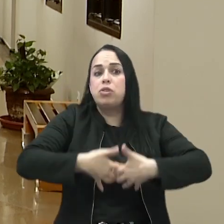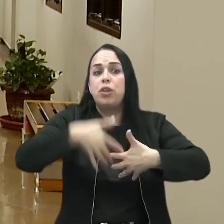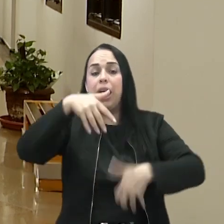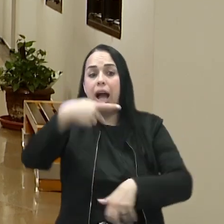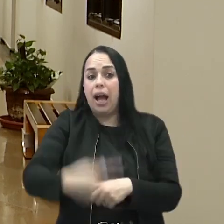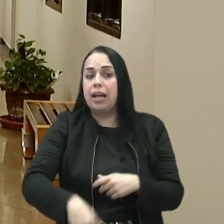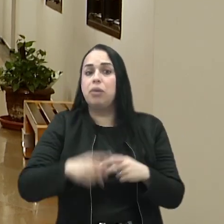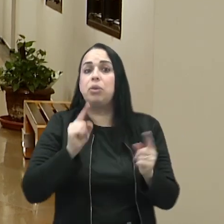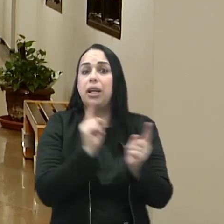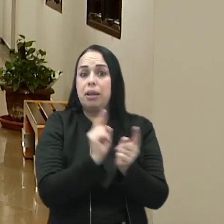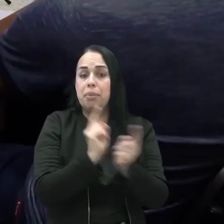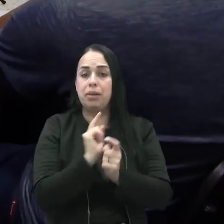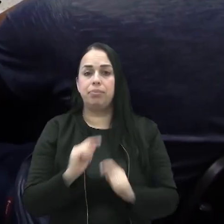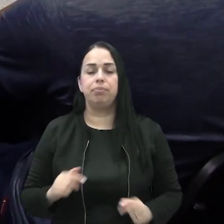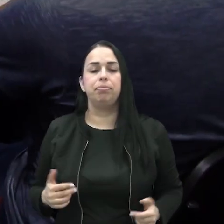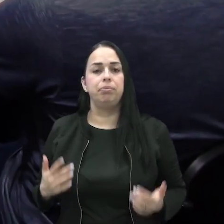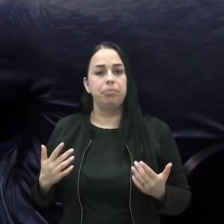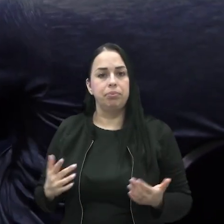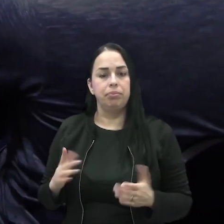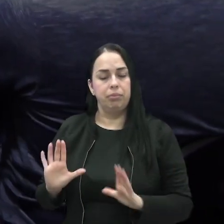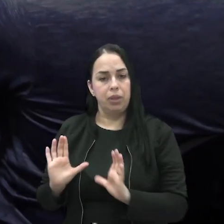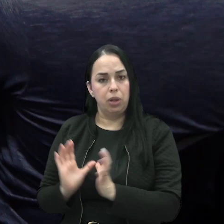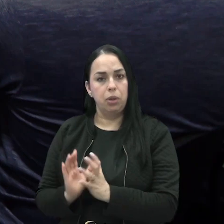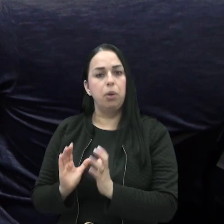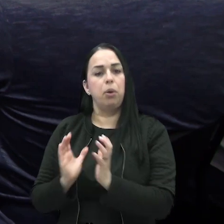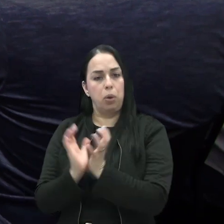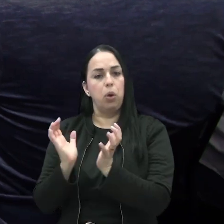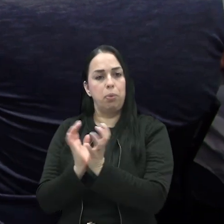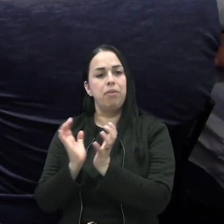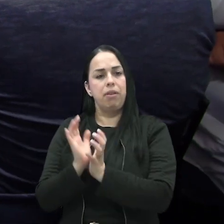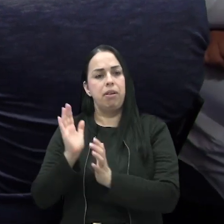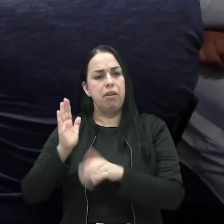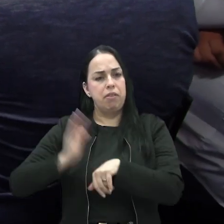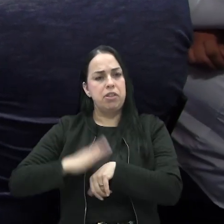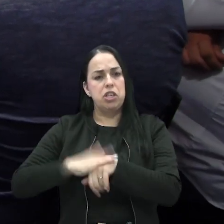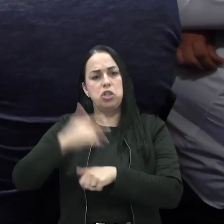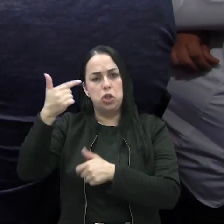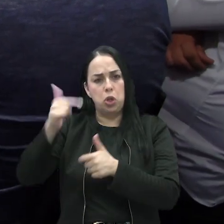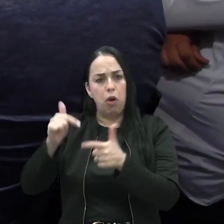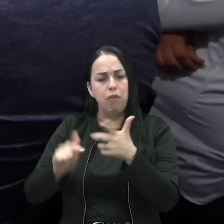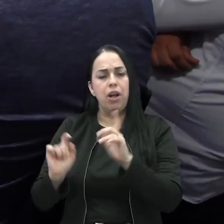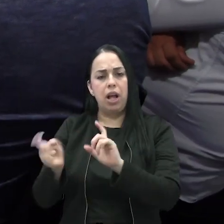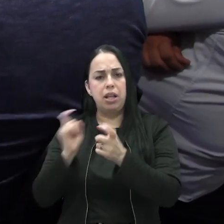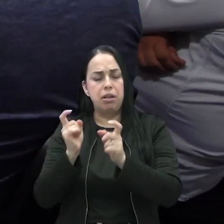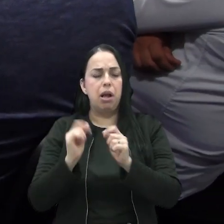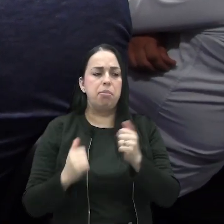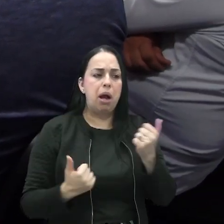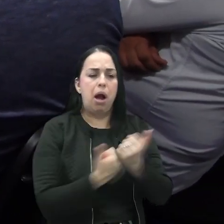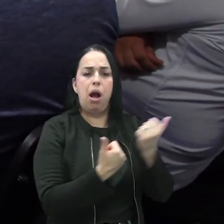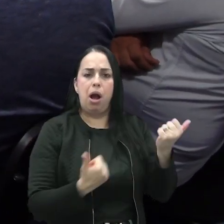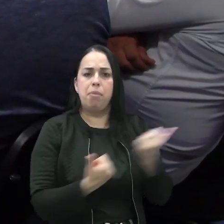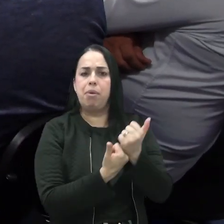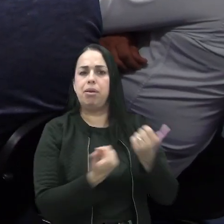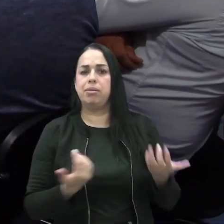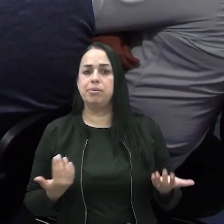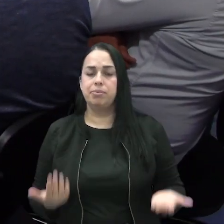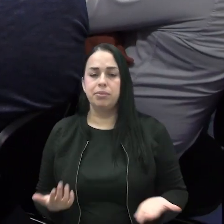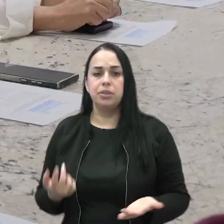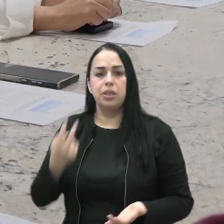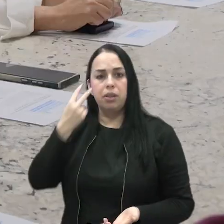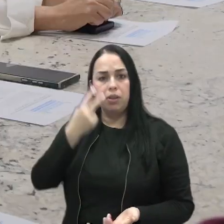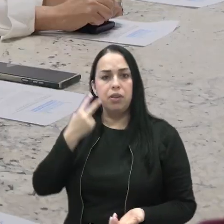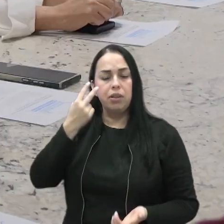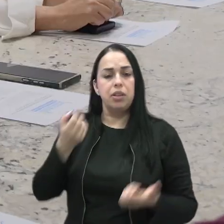de tratamento aqui no nosso município. A Frente Parlamentar pretende realizar outras reuniões para acompanhar as demandas na defesa das pessoas com síndrome de